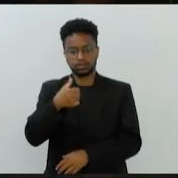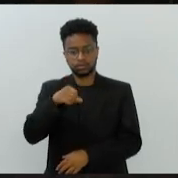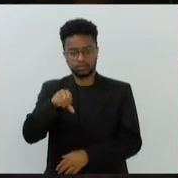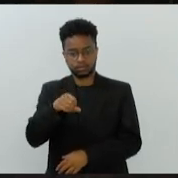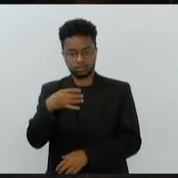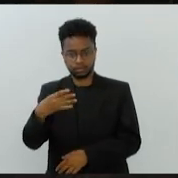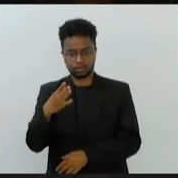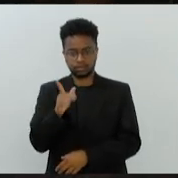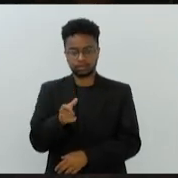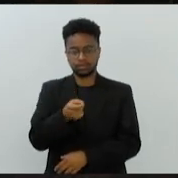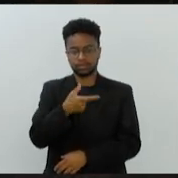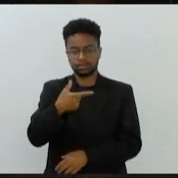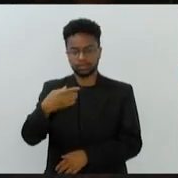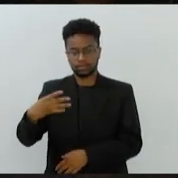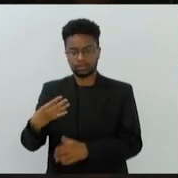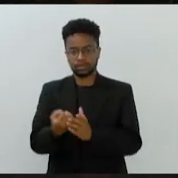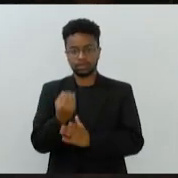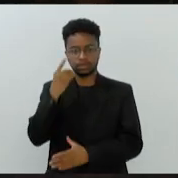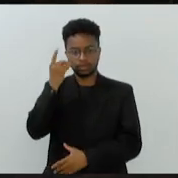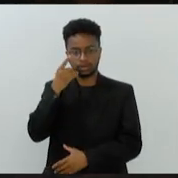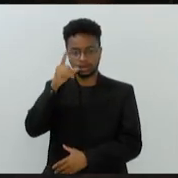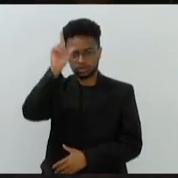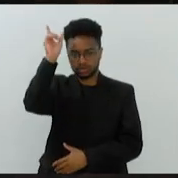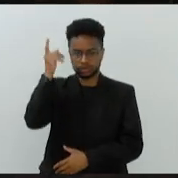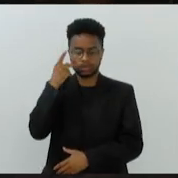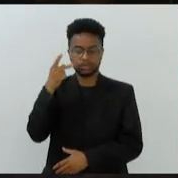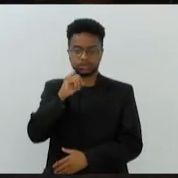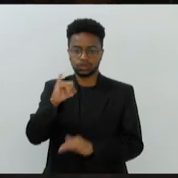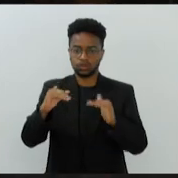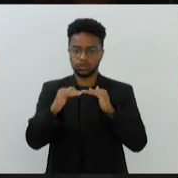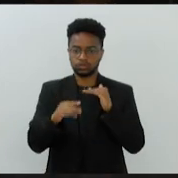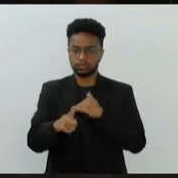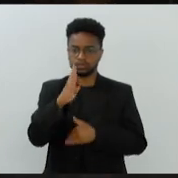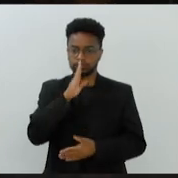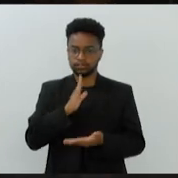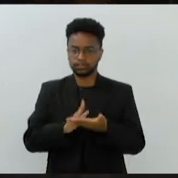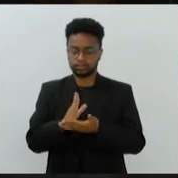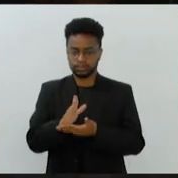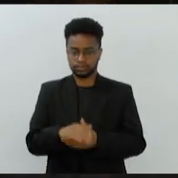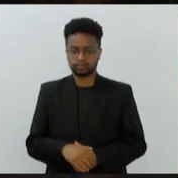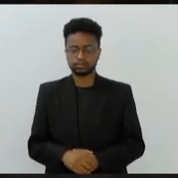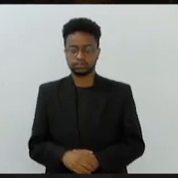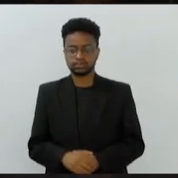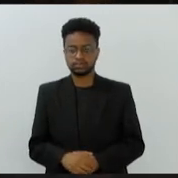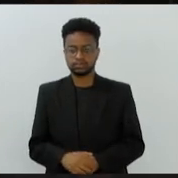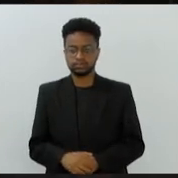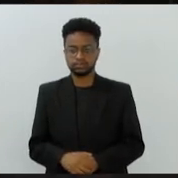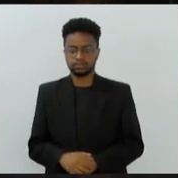2.194, de 23, do deputado Luiz Paulo. Os senhores concordam, permaneçam como estão, aprovado.